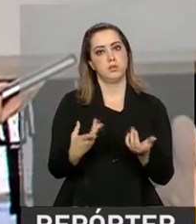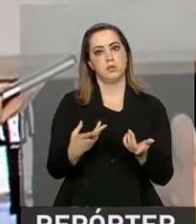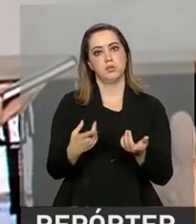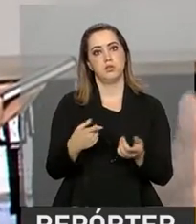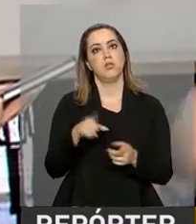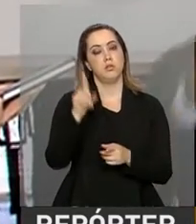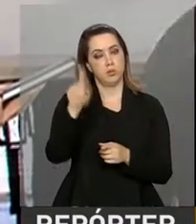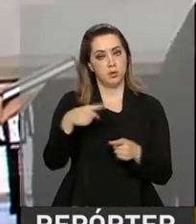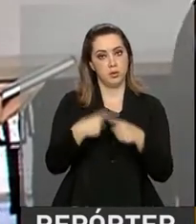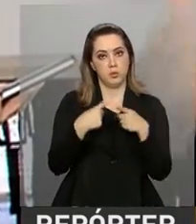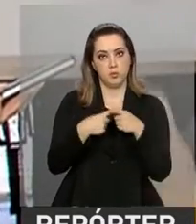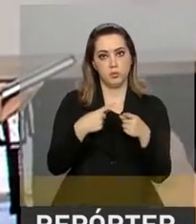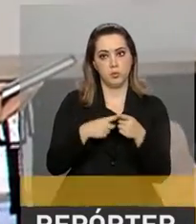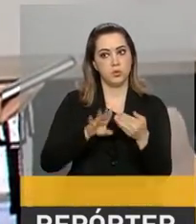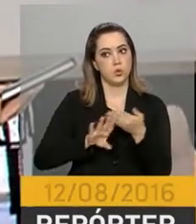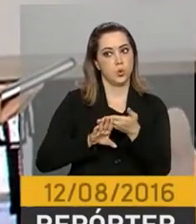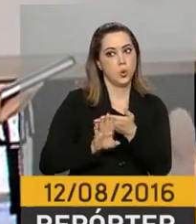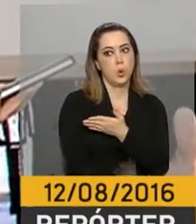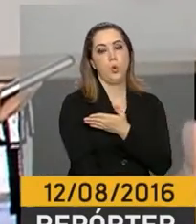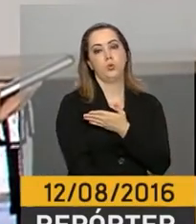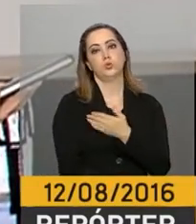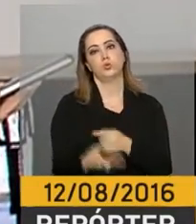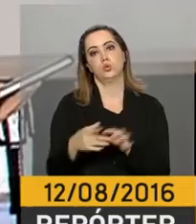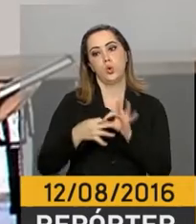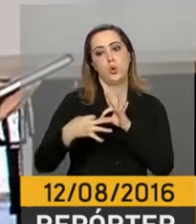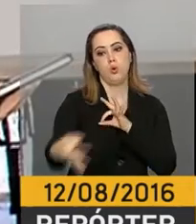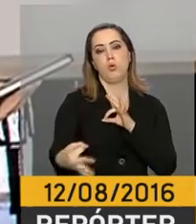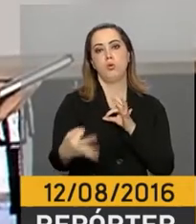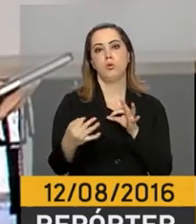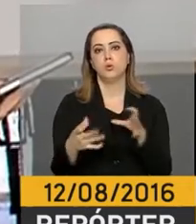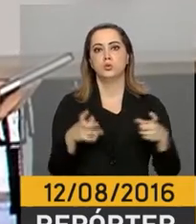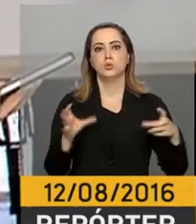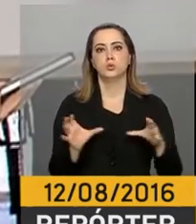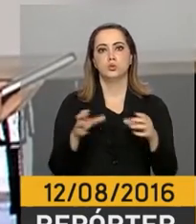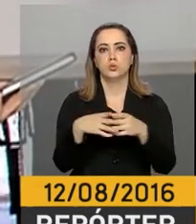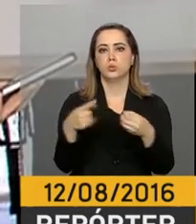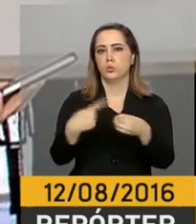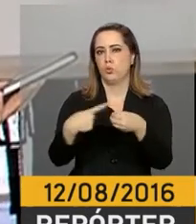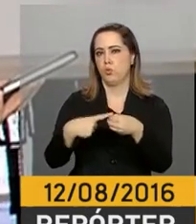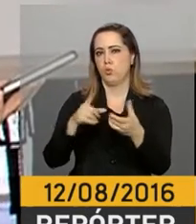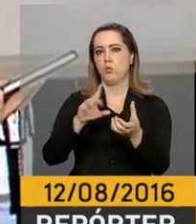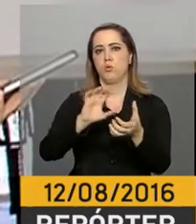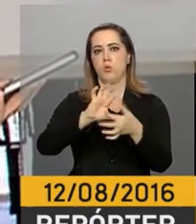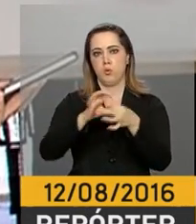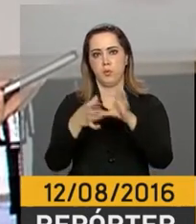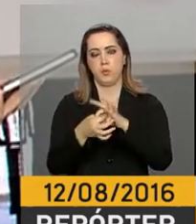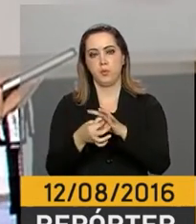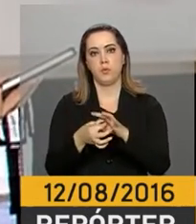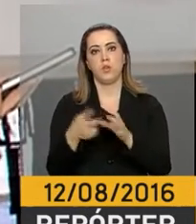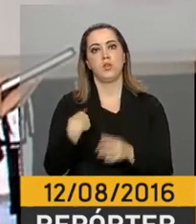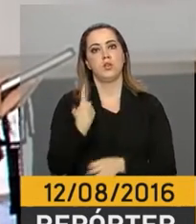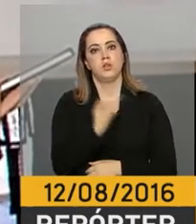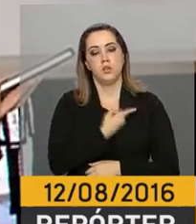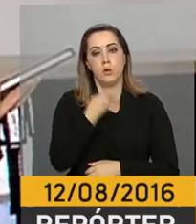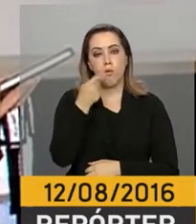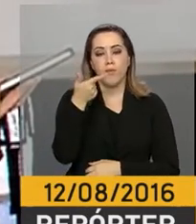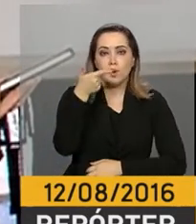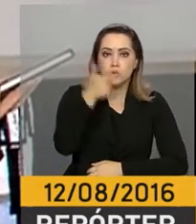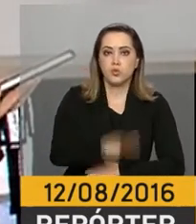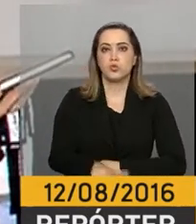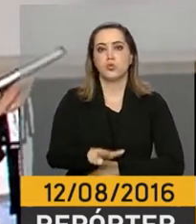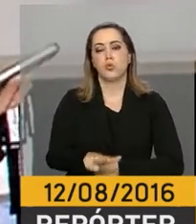ambiente da Olimpíada, muito longe de onde as pessoas se concentram e, obviamente, repito, inegavelmente foi